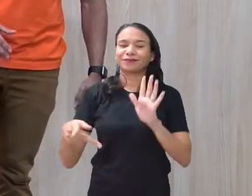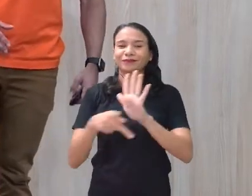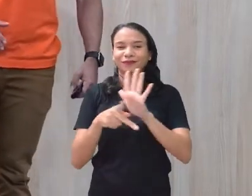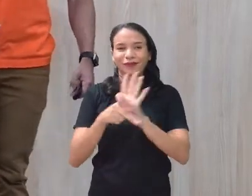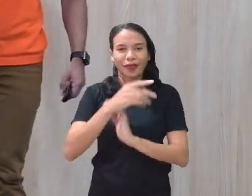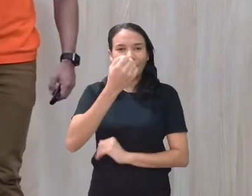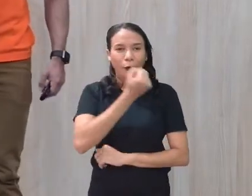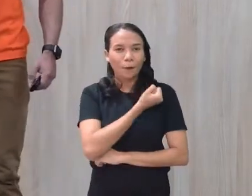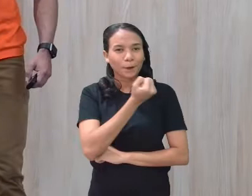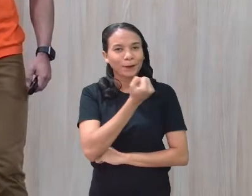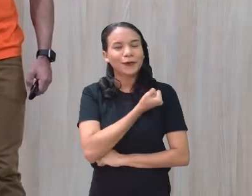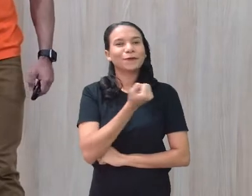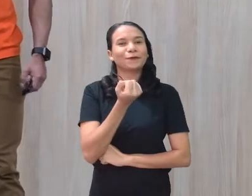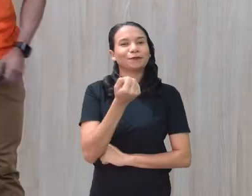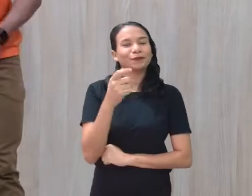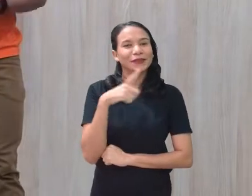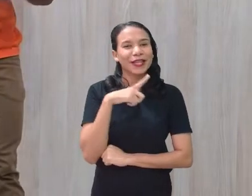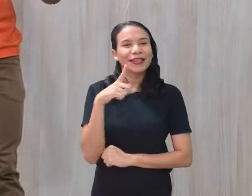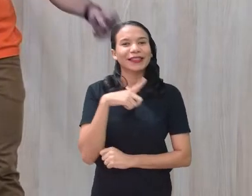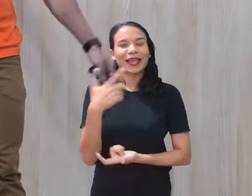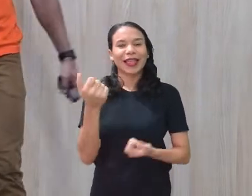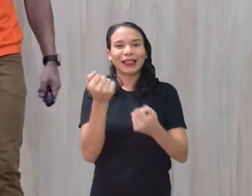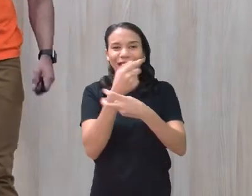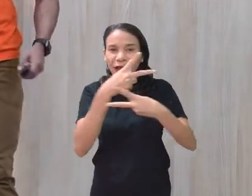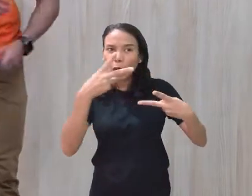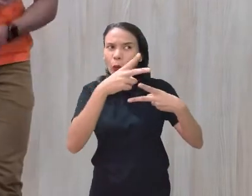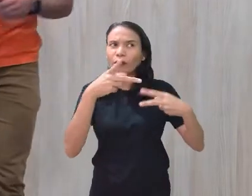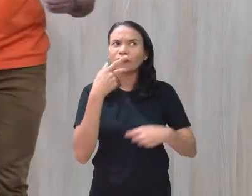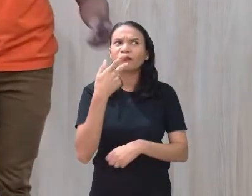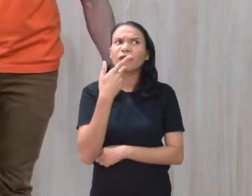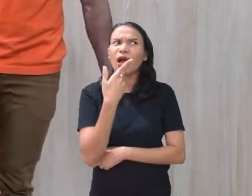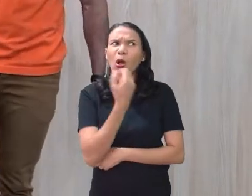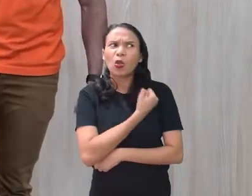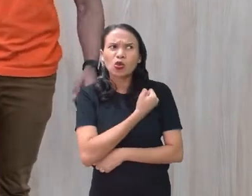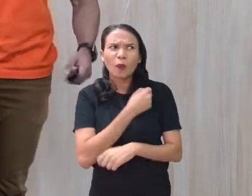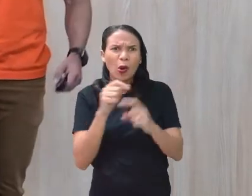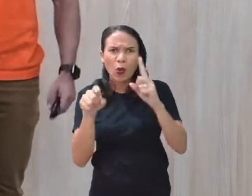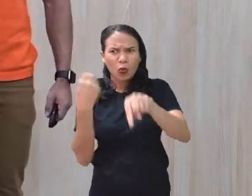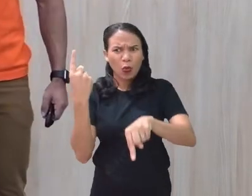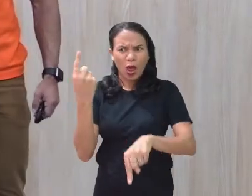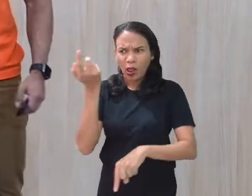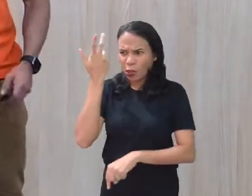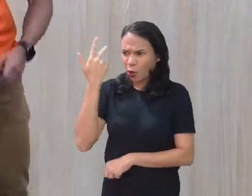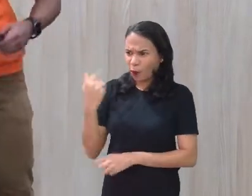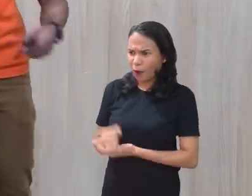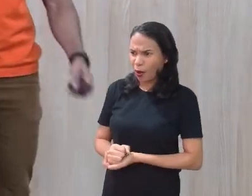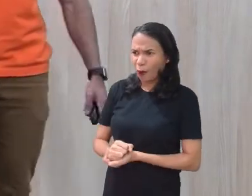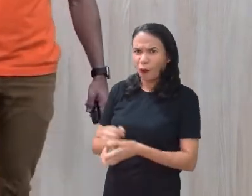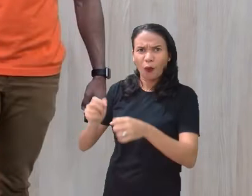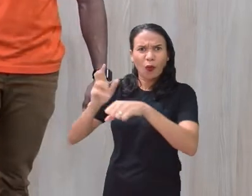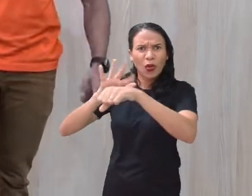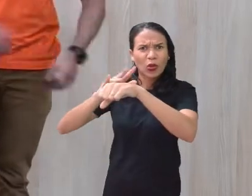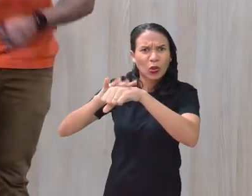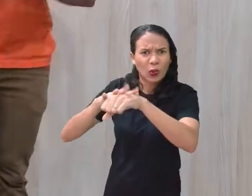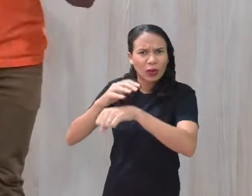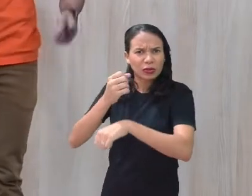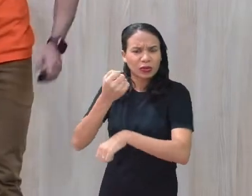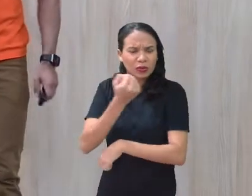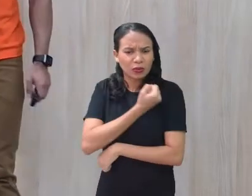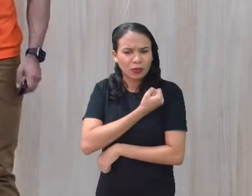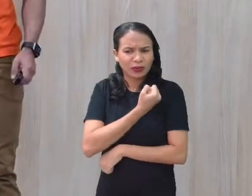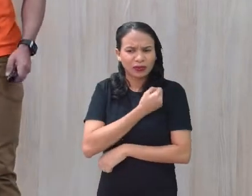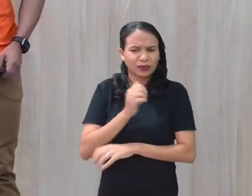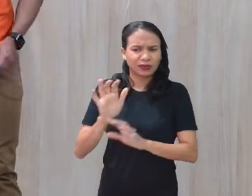aí e de algumas coisas, né? Dizer que o número é anormal, que o número tem alguma doença, que alguma